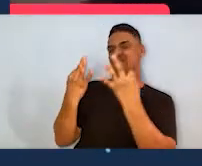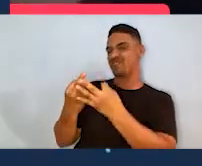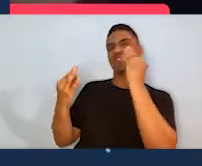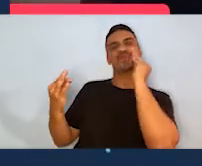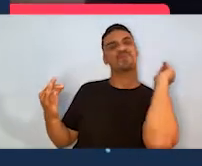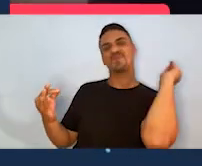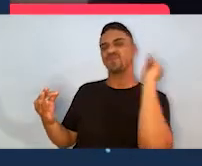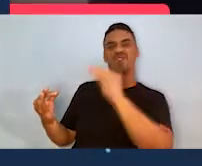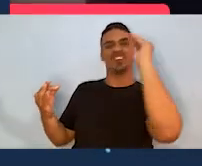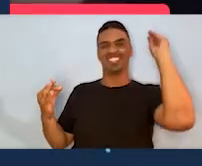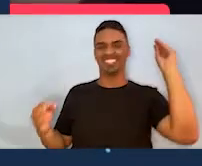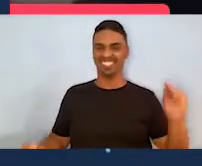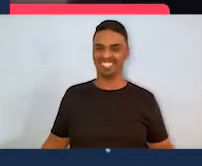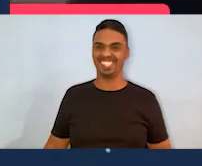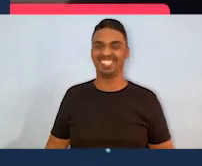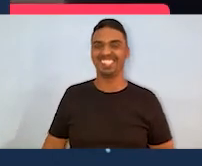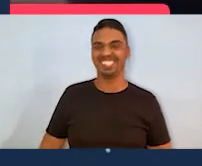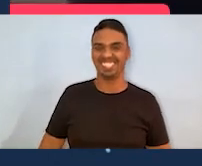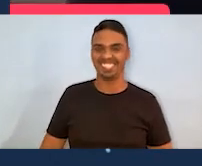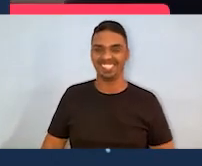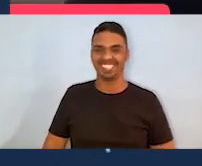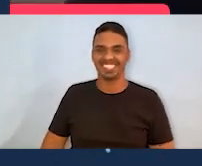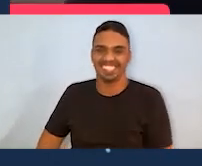para você. Mandar uns beijos. Uhum.